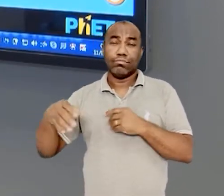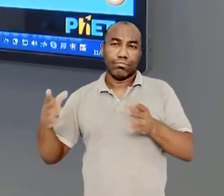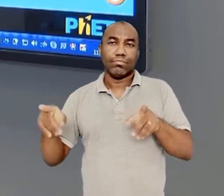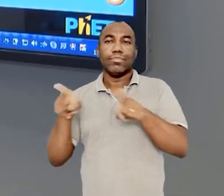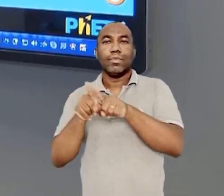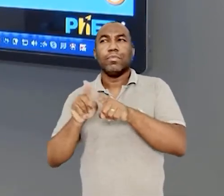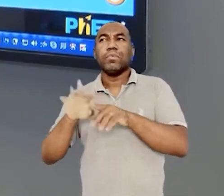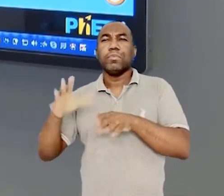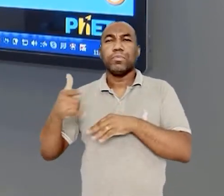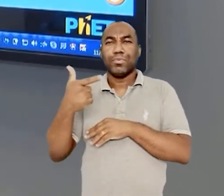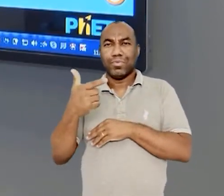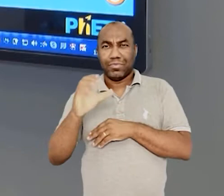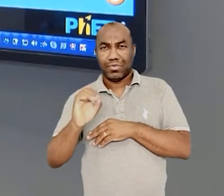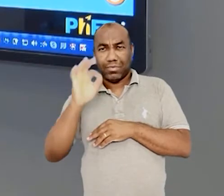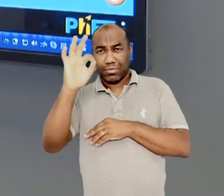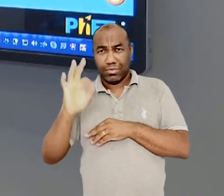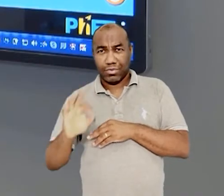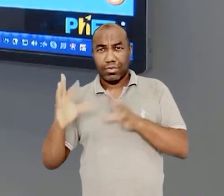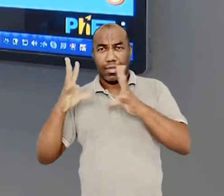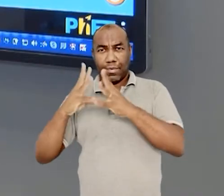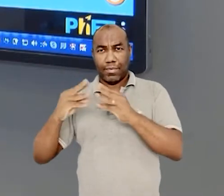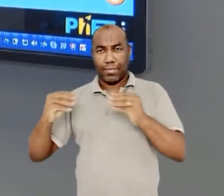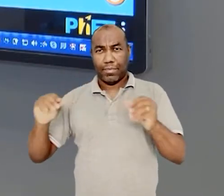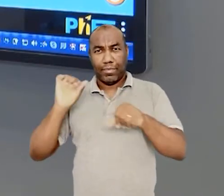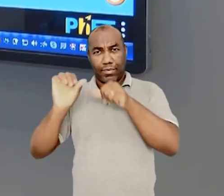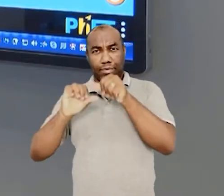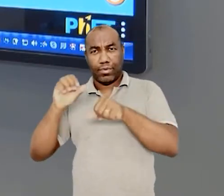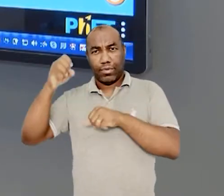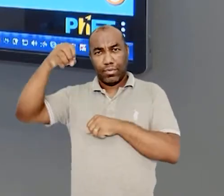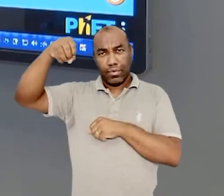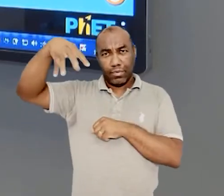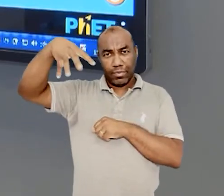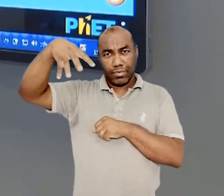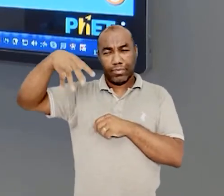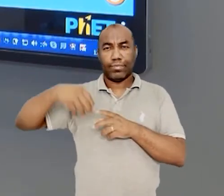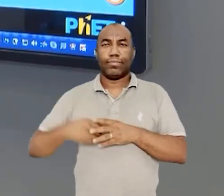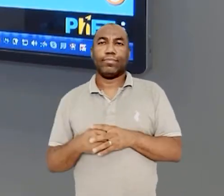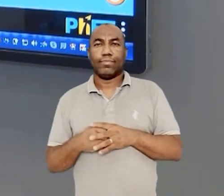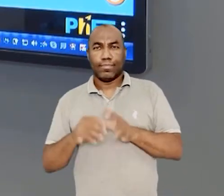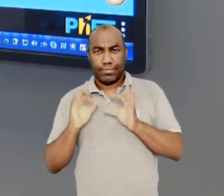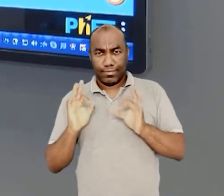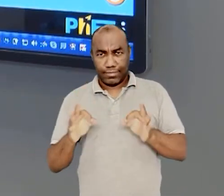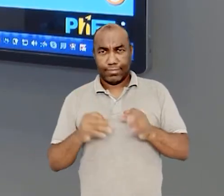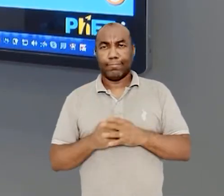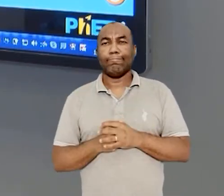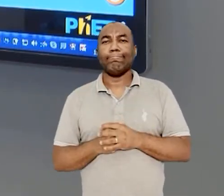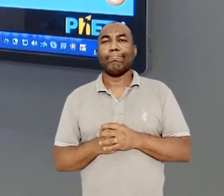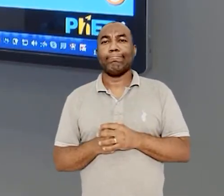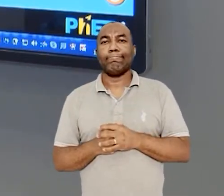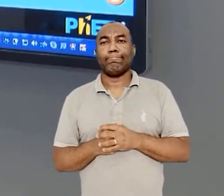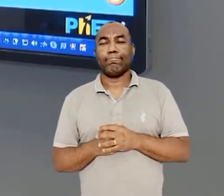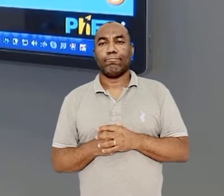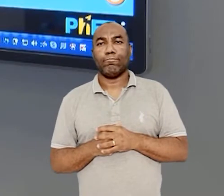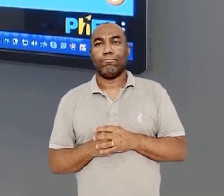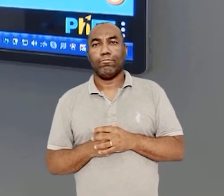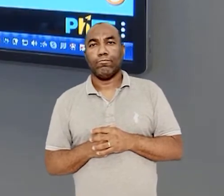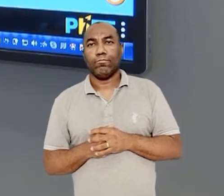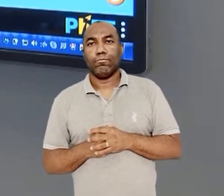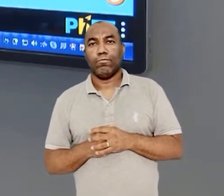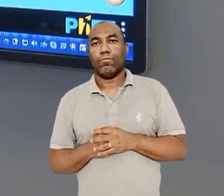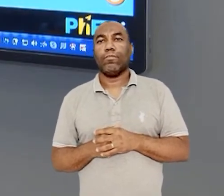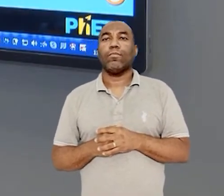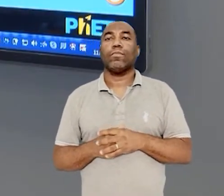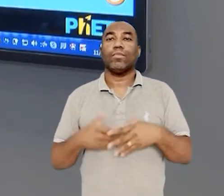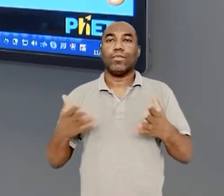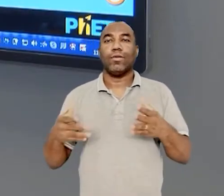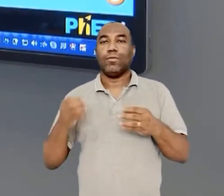térmica. 20% dessa energia se transforma em luz, ok? Belezinha? Show, moçada! Muito